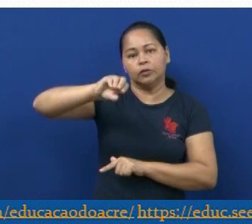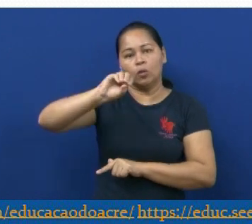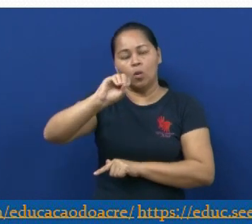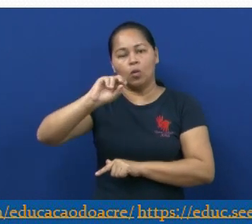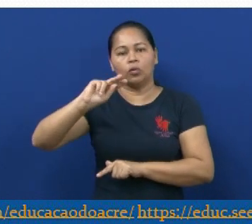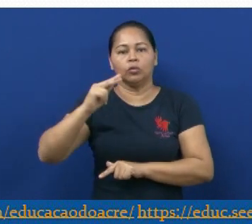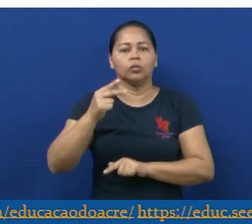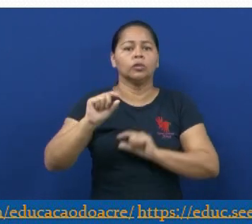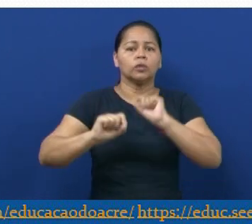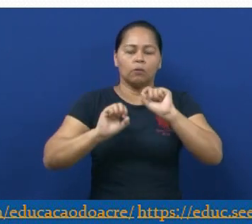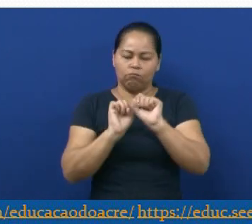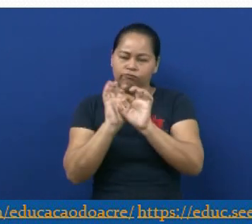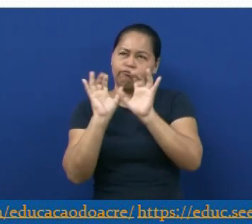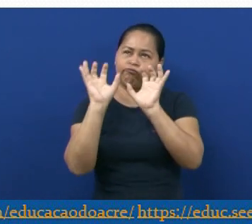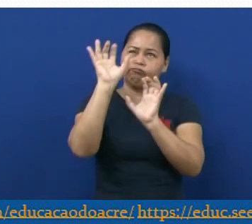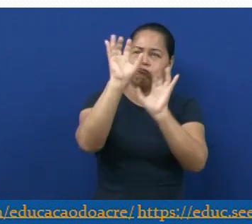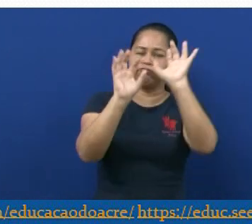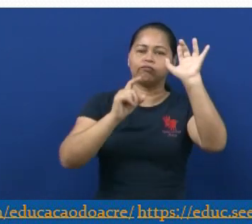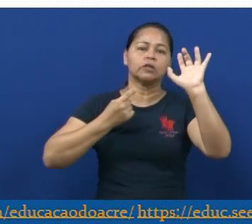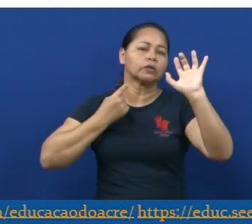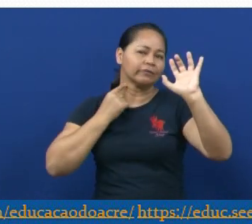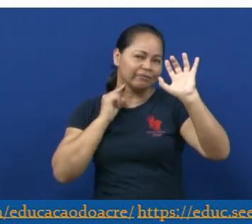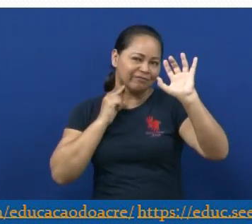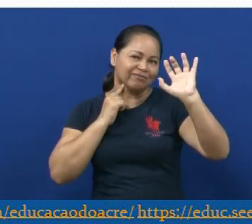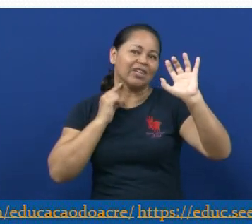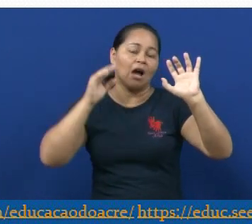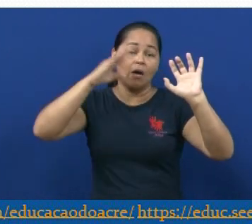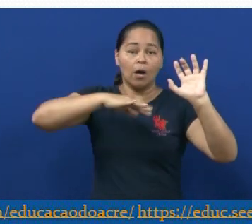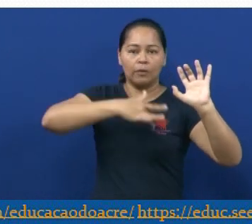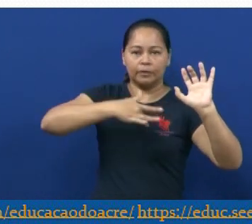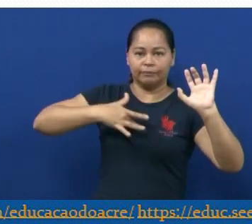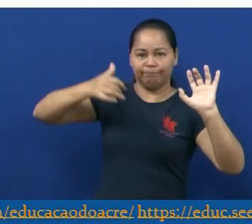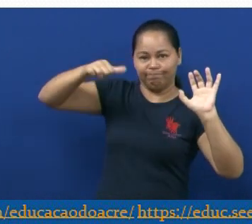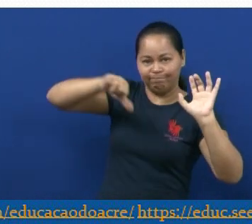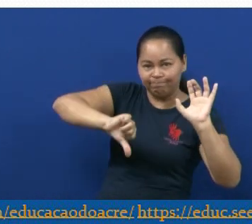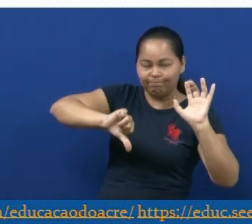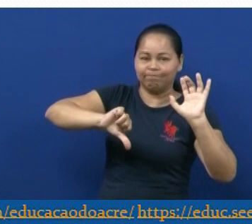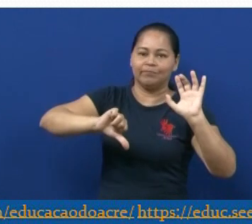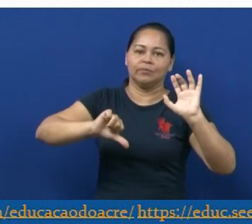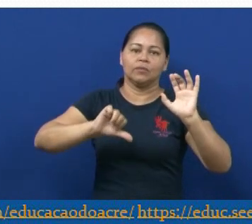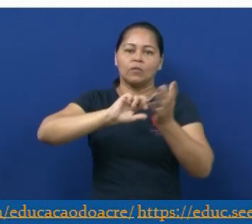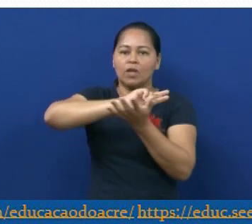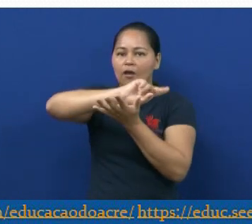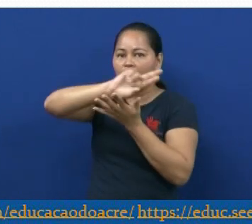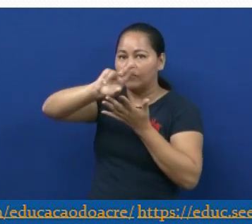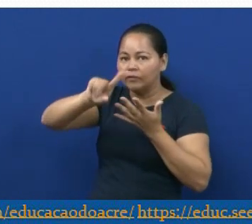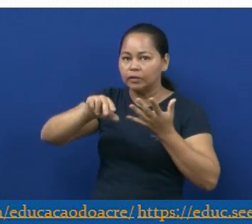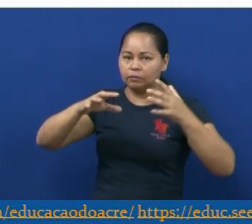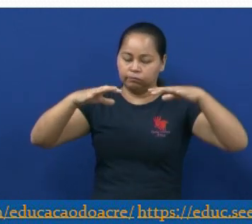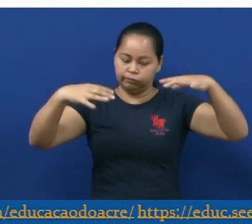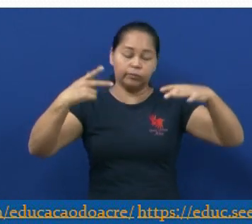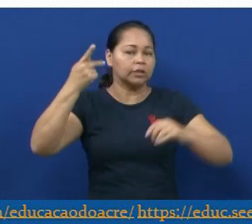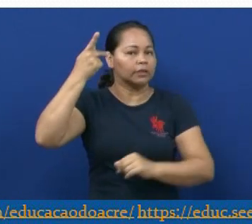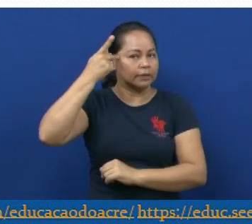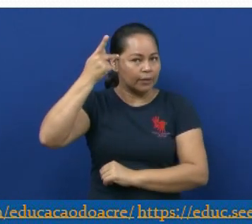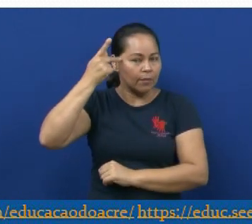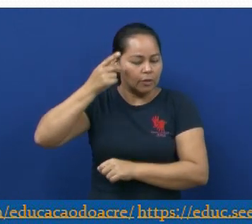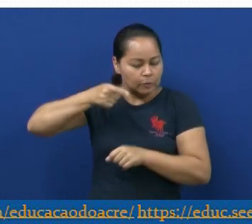o monóxido de carbono e o dióxido de nitrogênio, em várias estações do estado de São